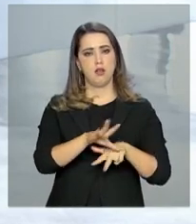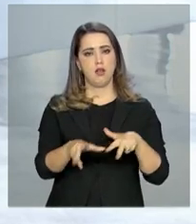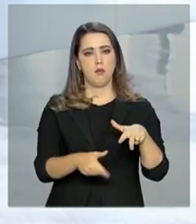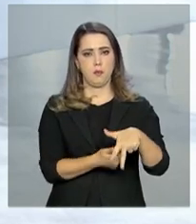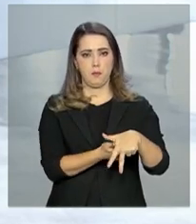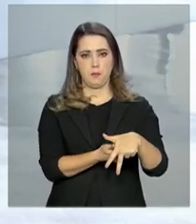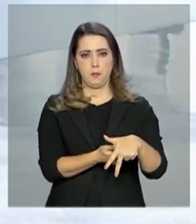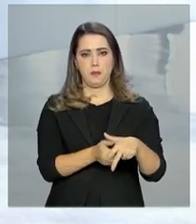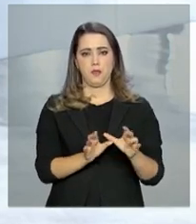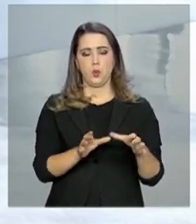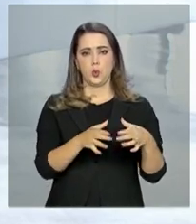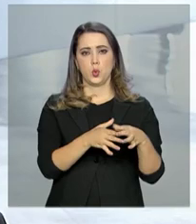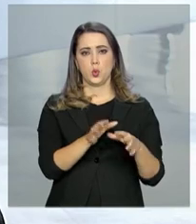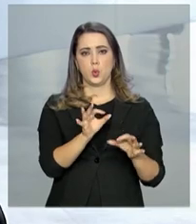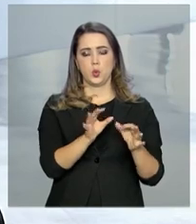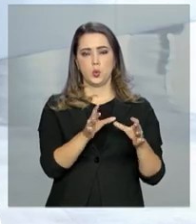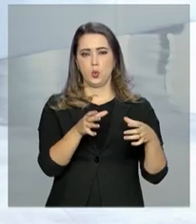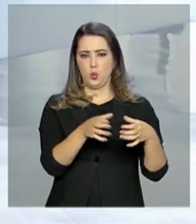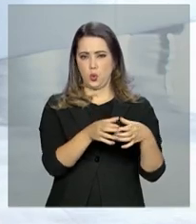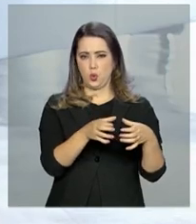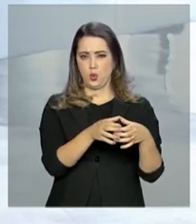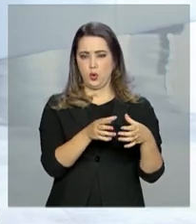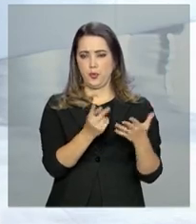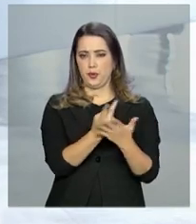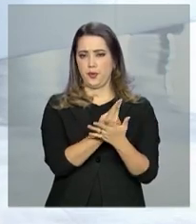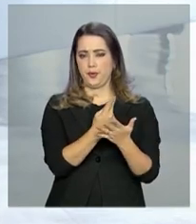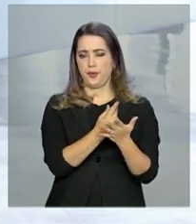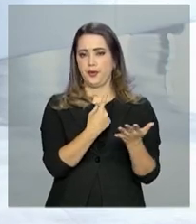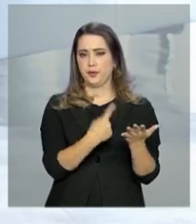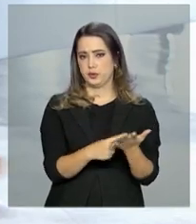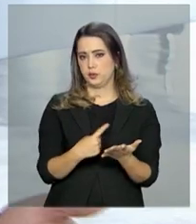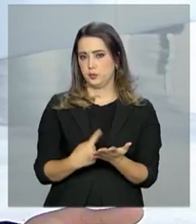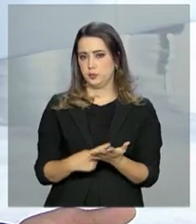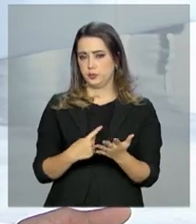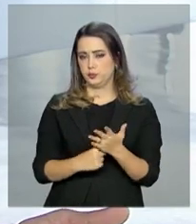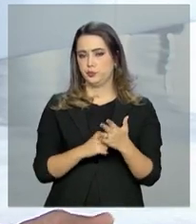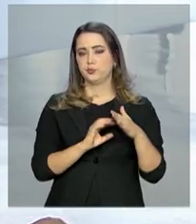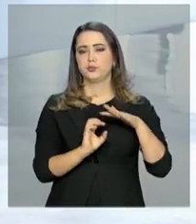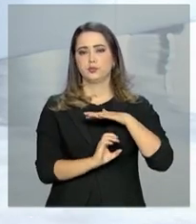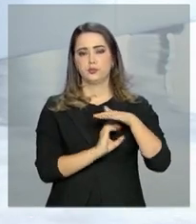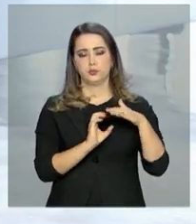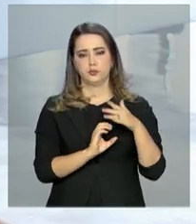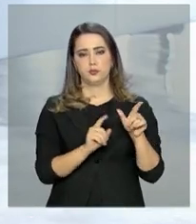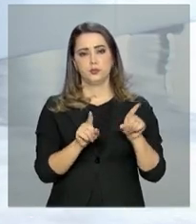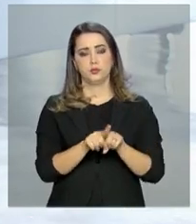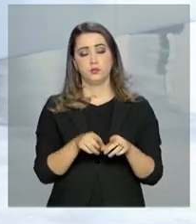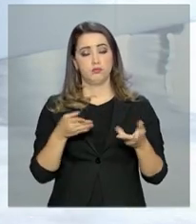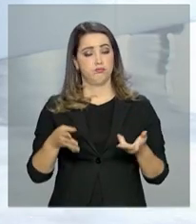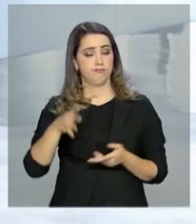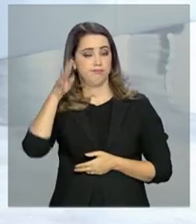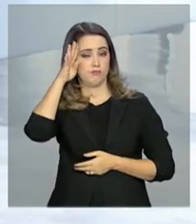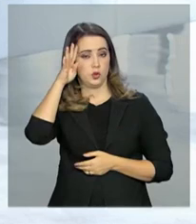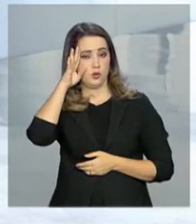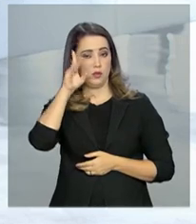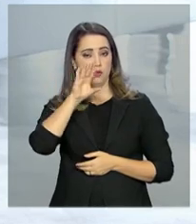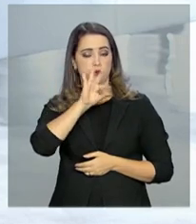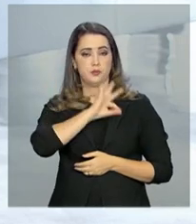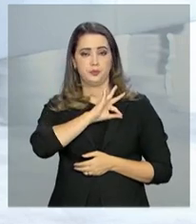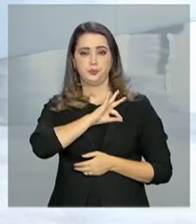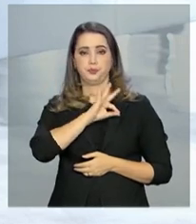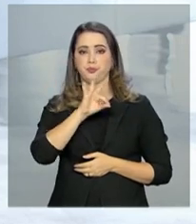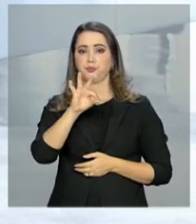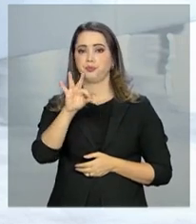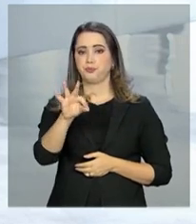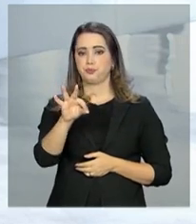cartel e também fraude em licitações a operação desta quarta feira da polícia federal é um